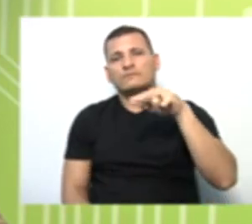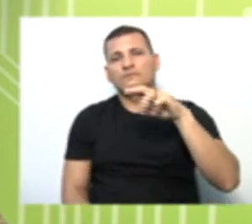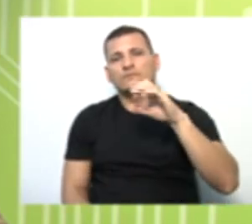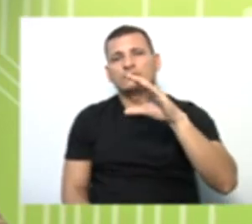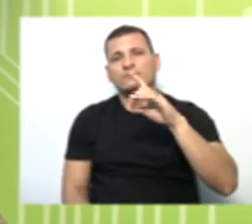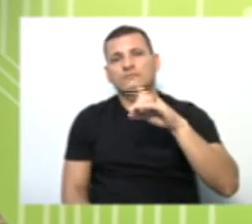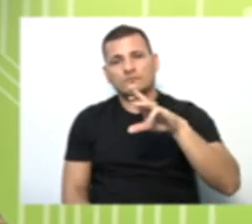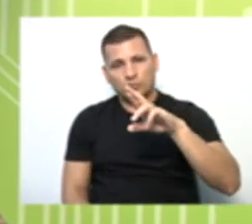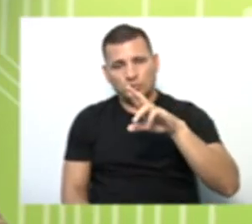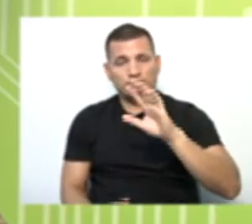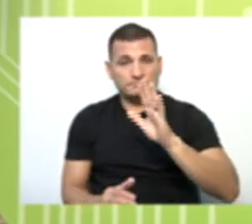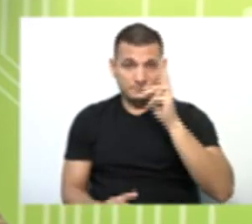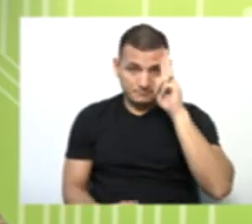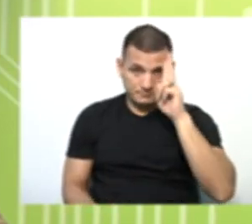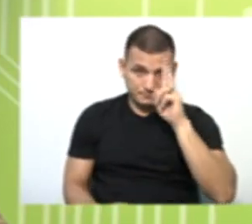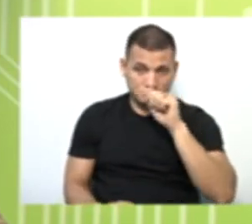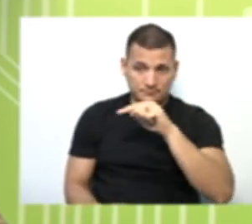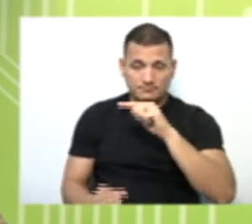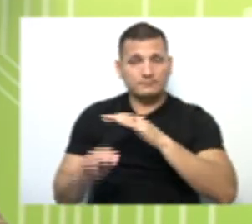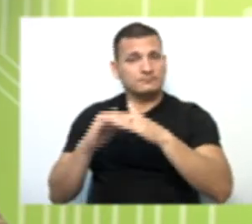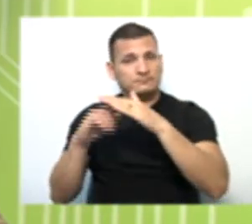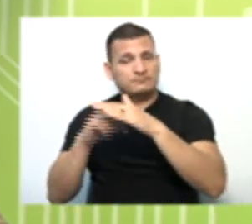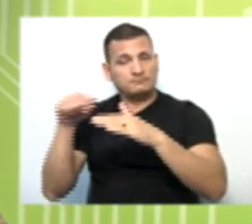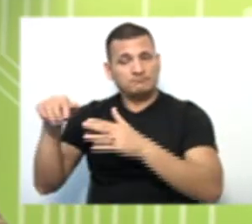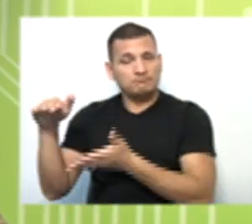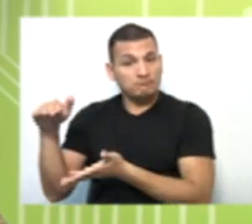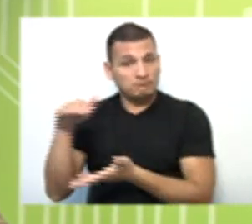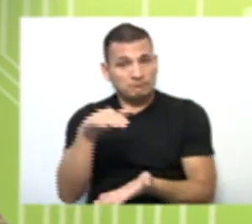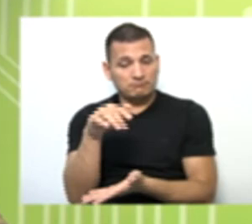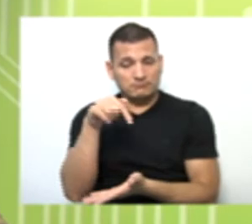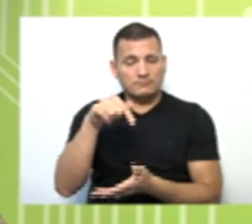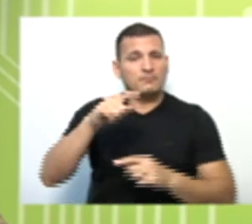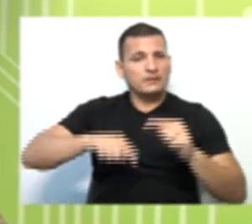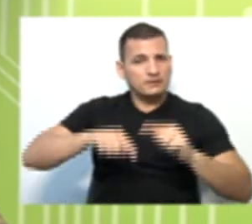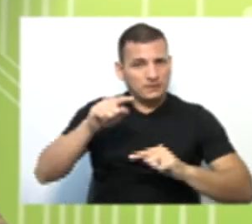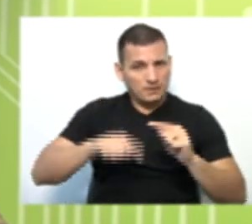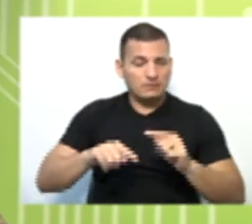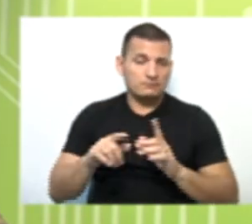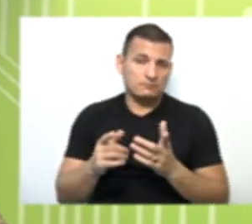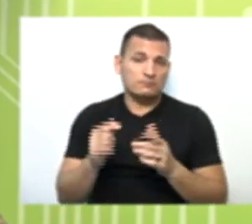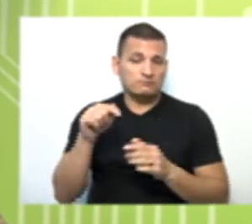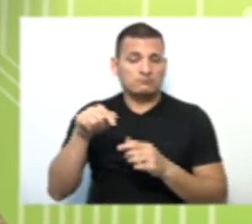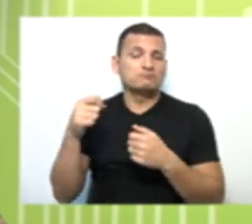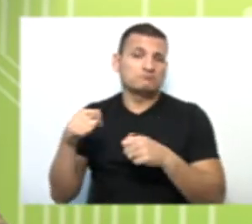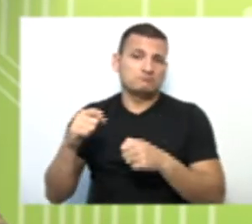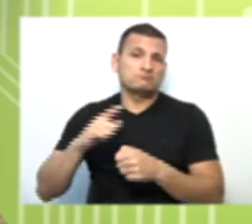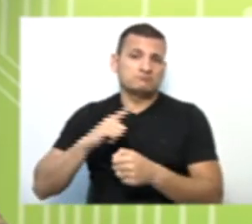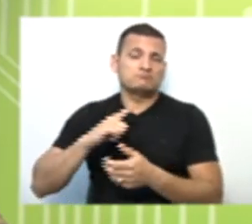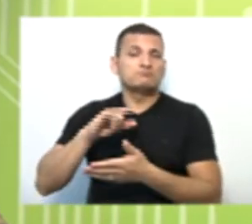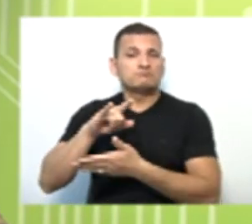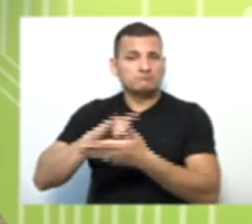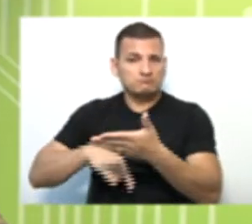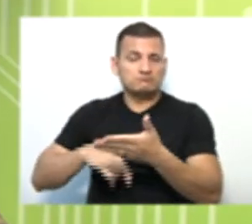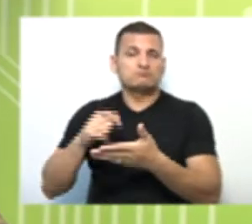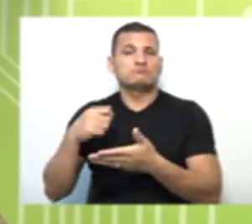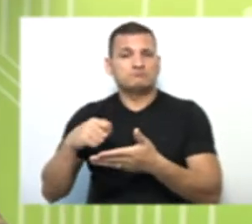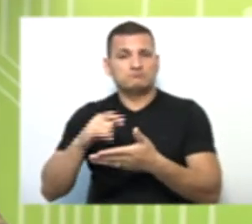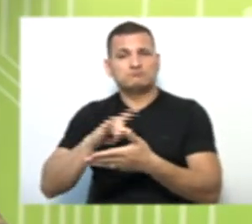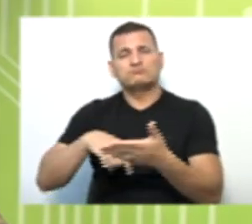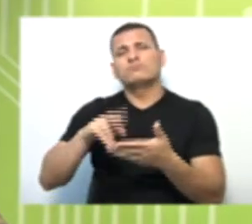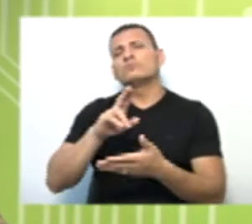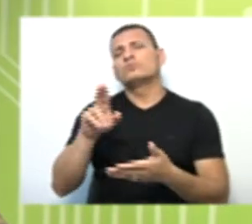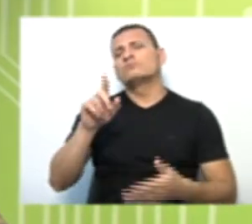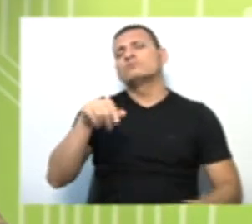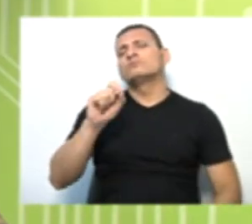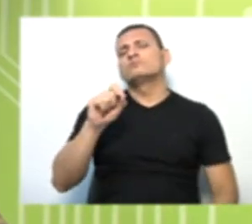vier entregar esse material de limpeza, ele tem que trazer esse material com um documento hábil. Que no caso é o que,